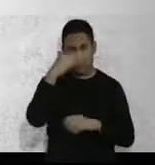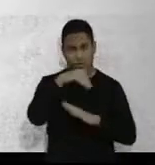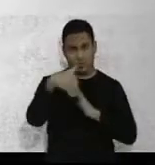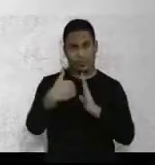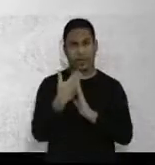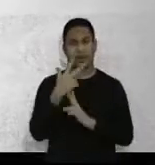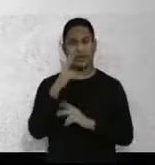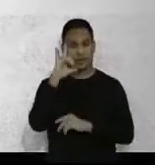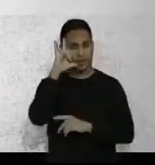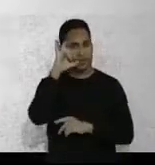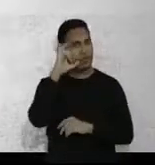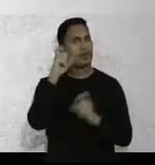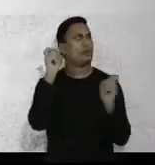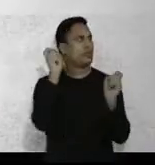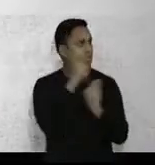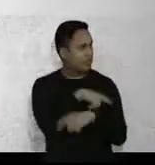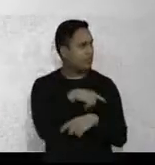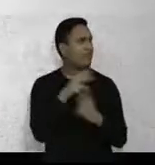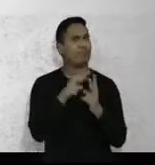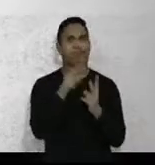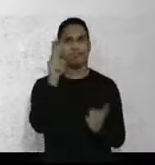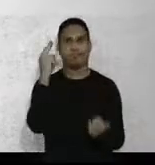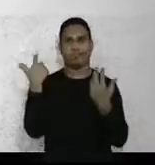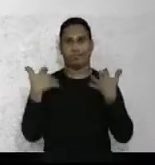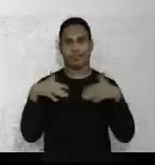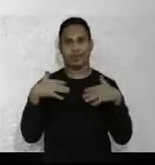online. Ficam 2 câmeras aqui, pelo amor de Deus.